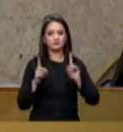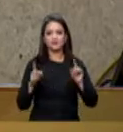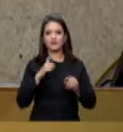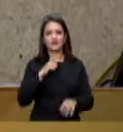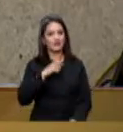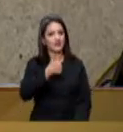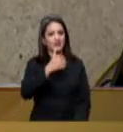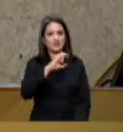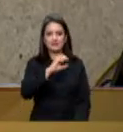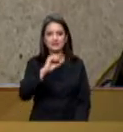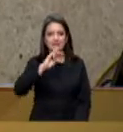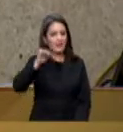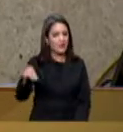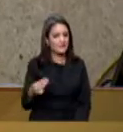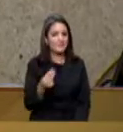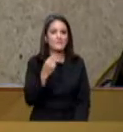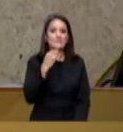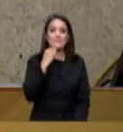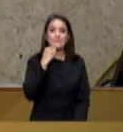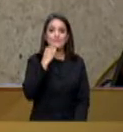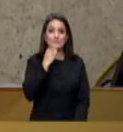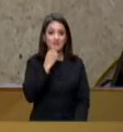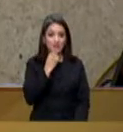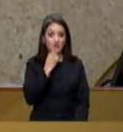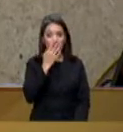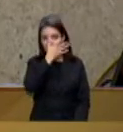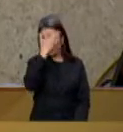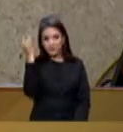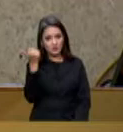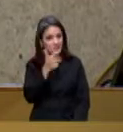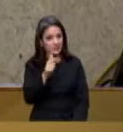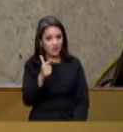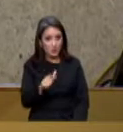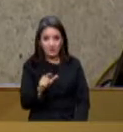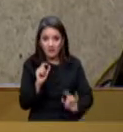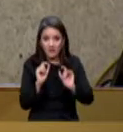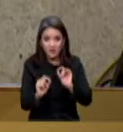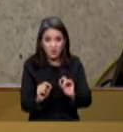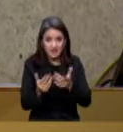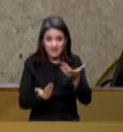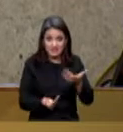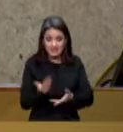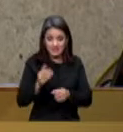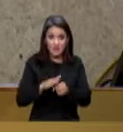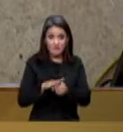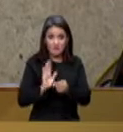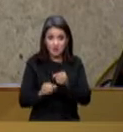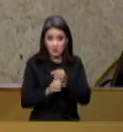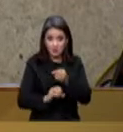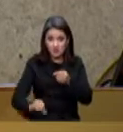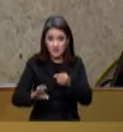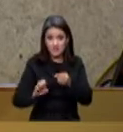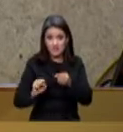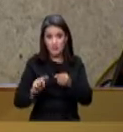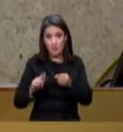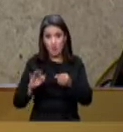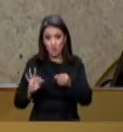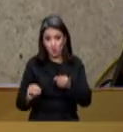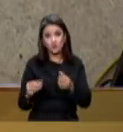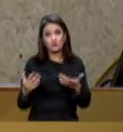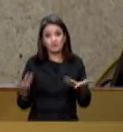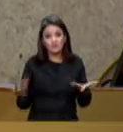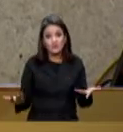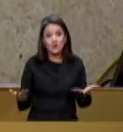100 milhões não contam com serviço de coleta de esgoto. A meta desse